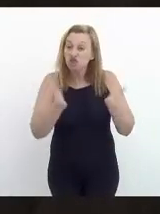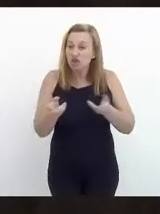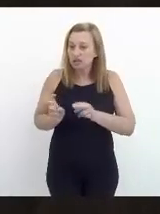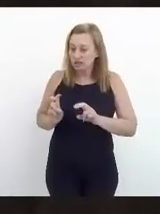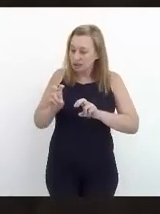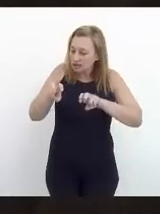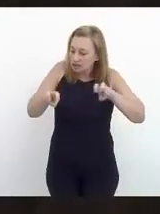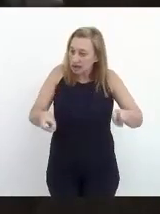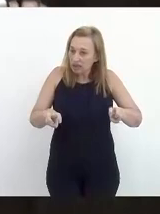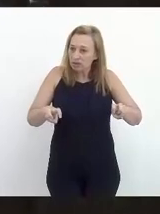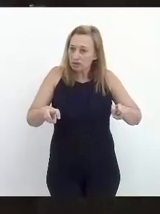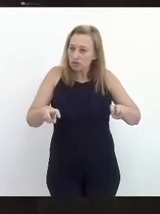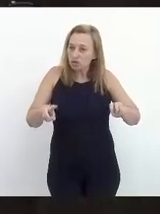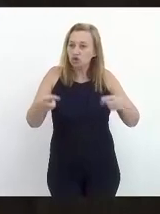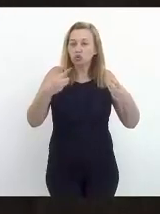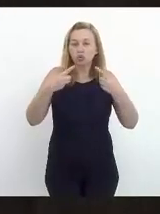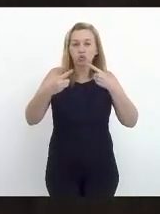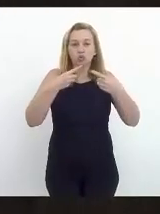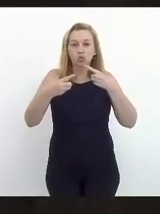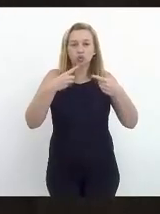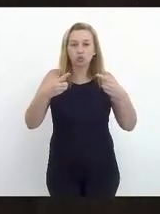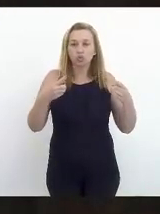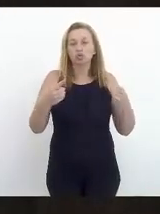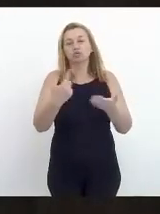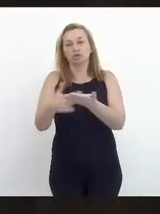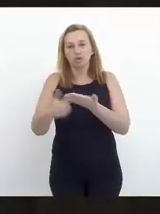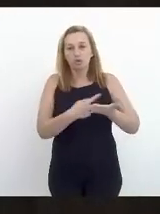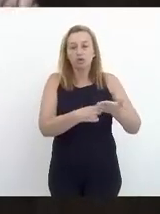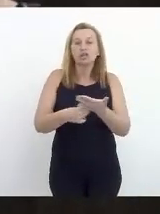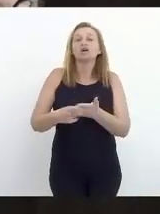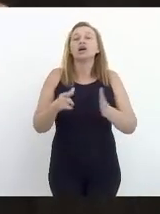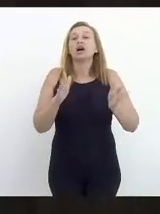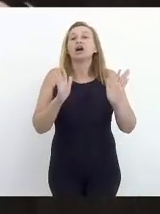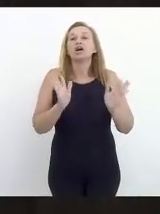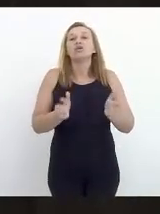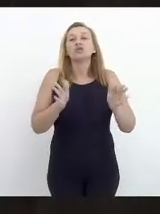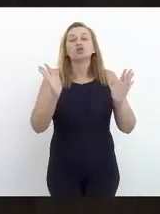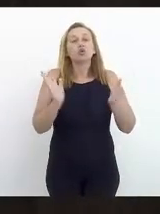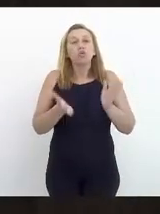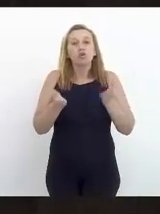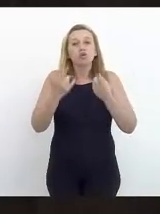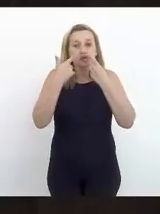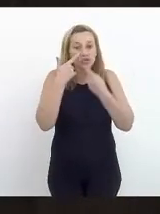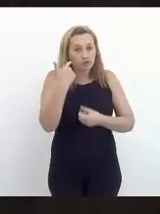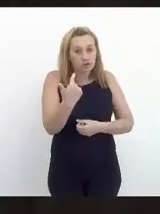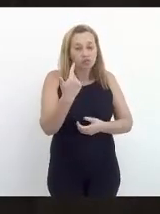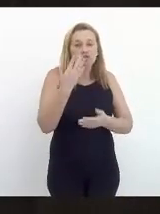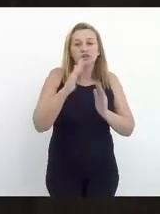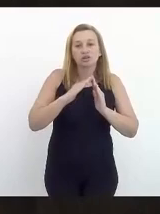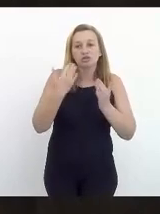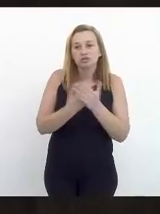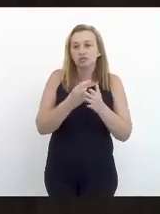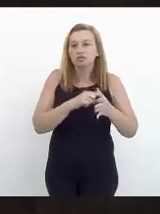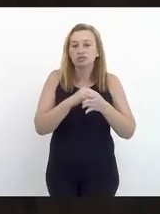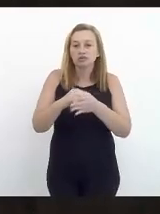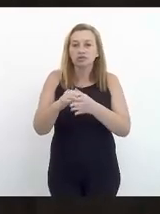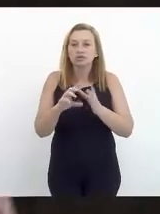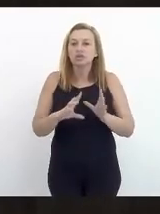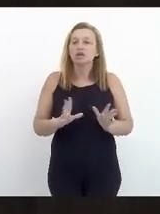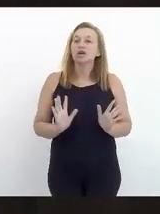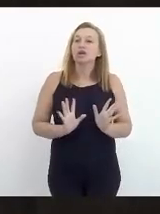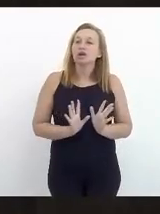e avançado muito nos acordos. Então, o que hoje nós vimos no Colégio de Líderes é uma